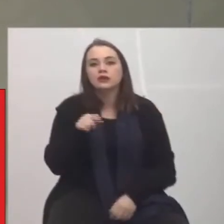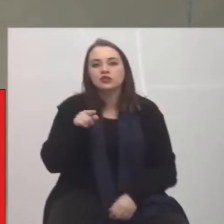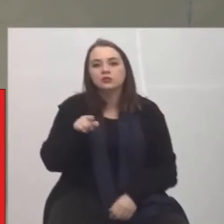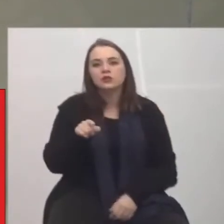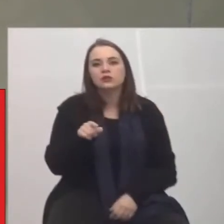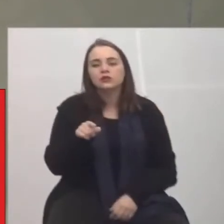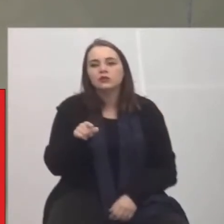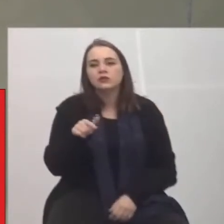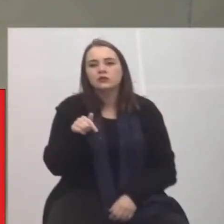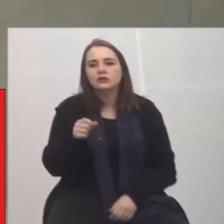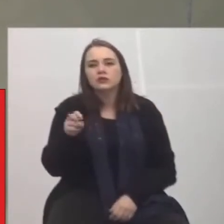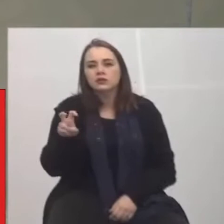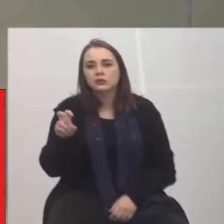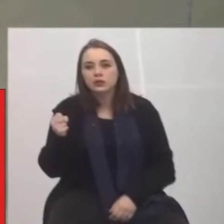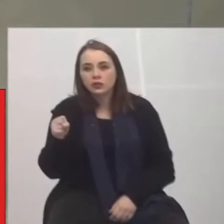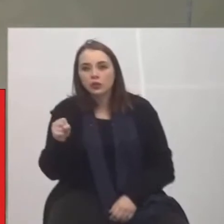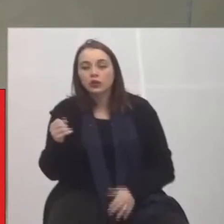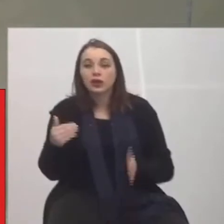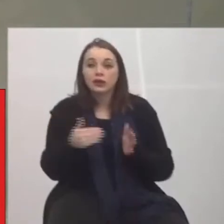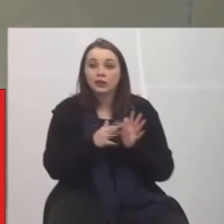abril, a gente totalizava